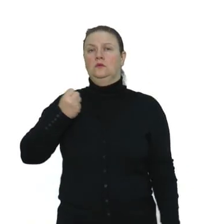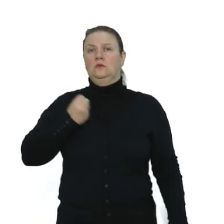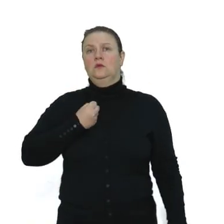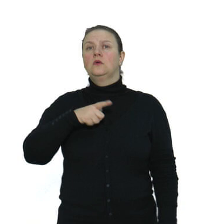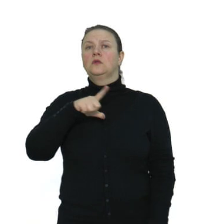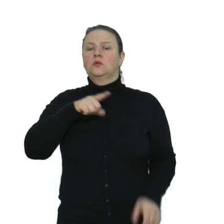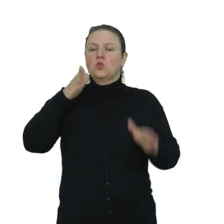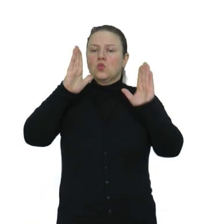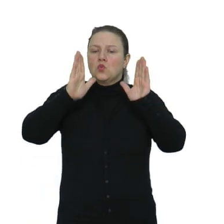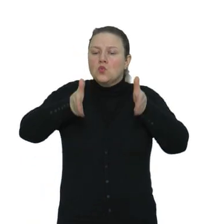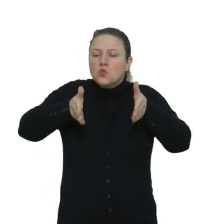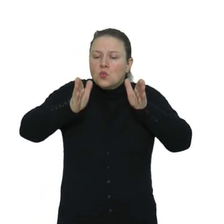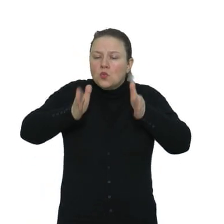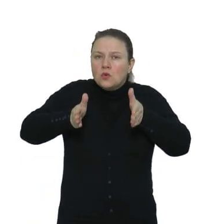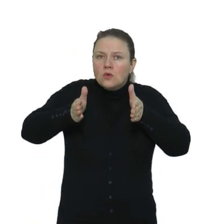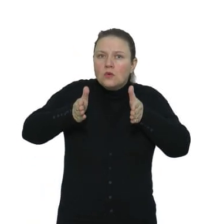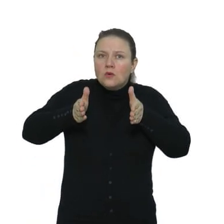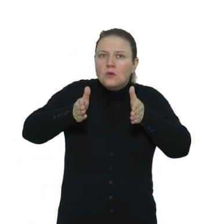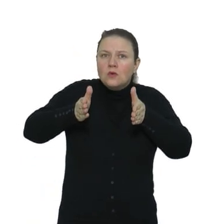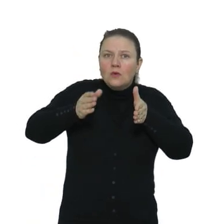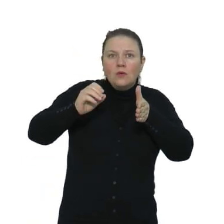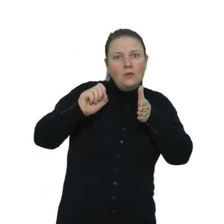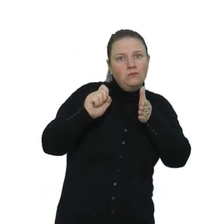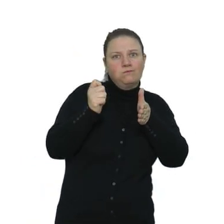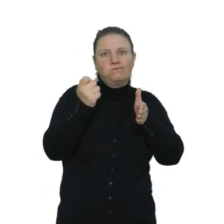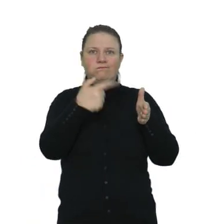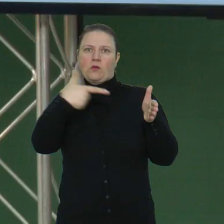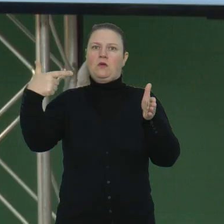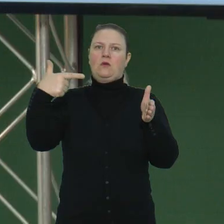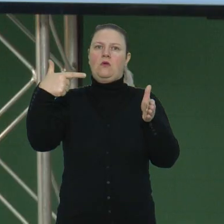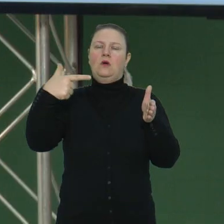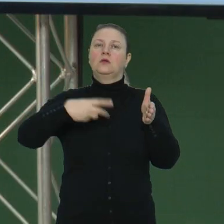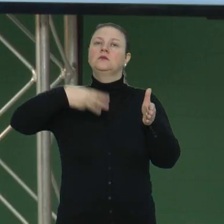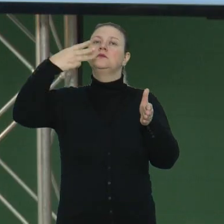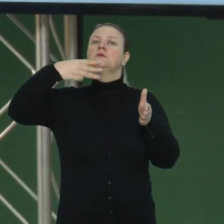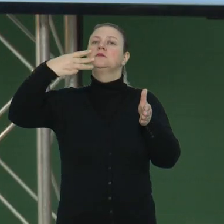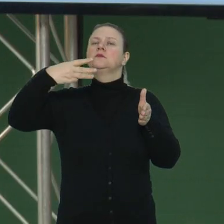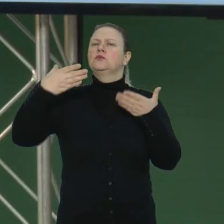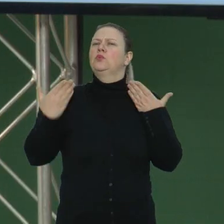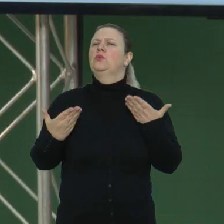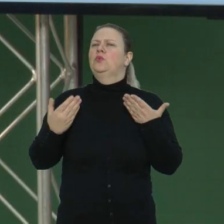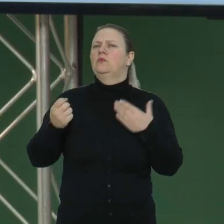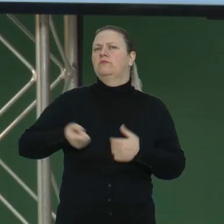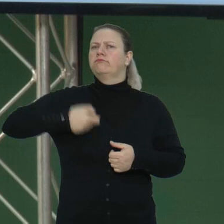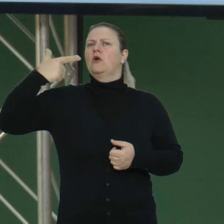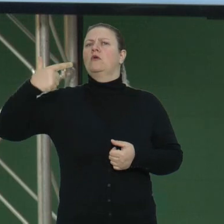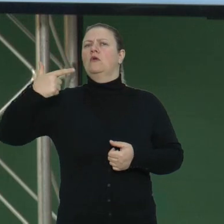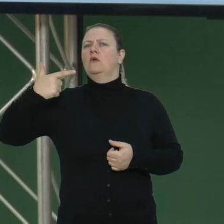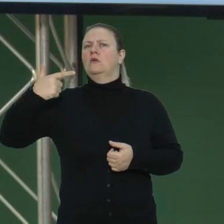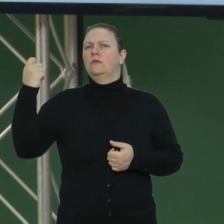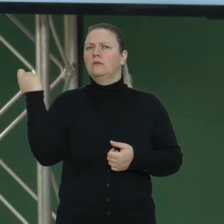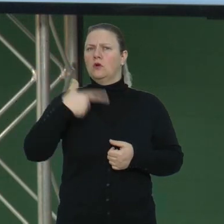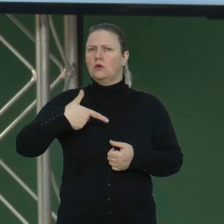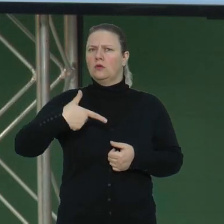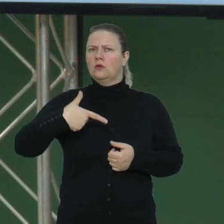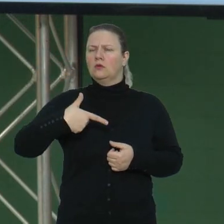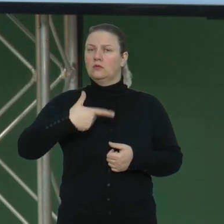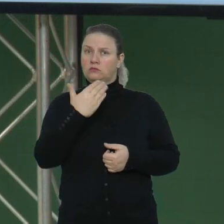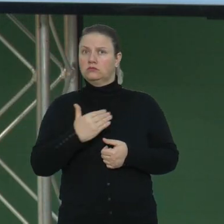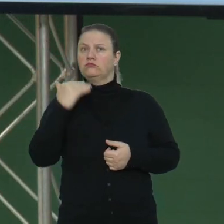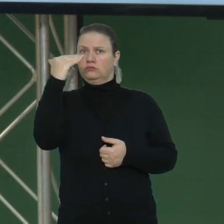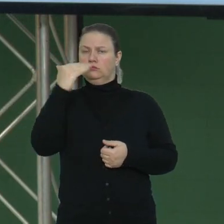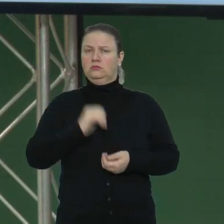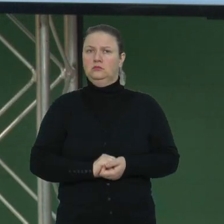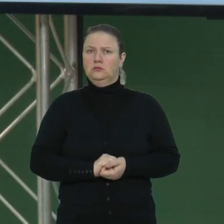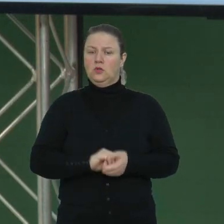têm módulo maior que 3? Agora um pouquinho diferente. Já hoje era o menor, agora serão o quê? Os maiores. Quais serão? Ou